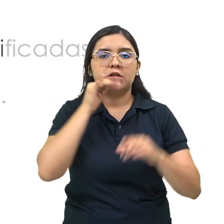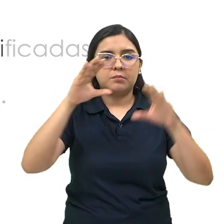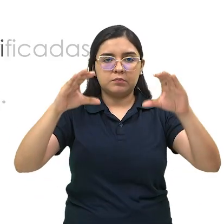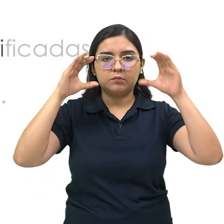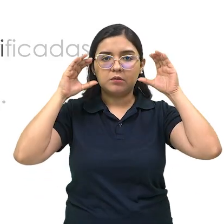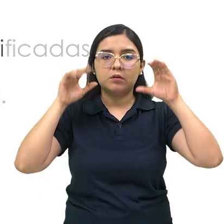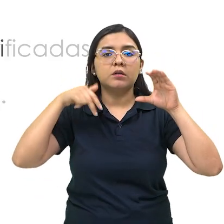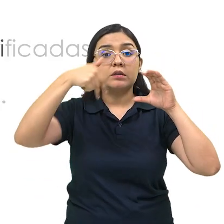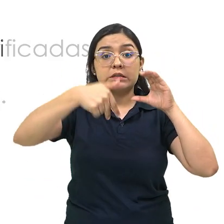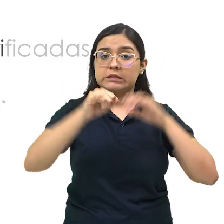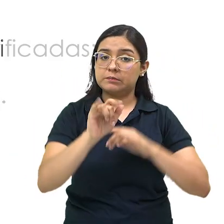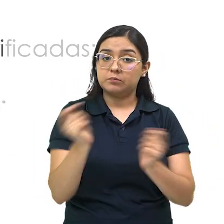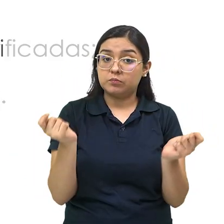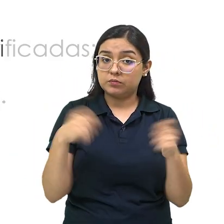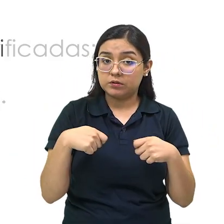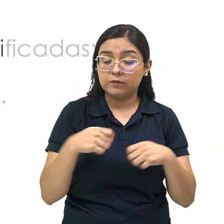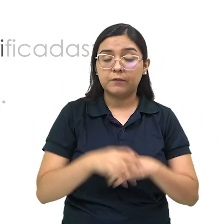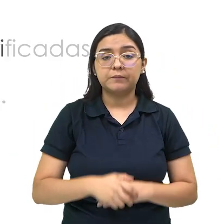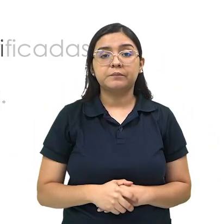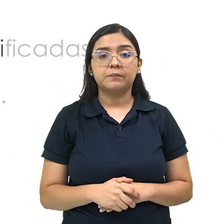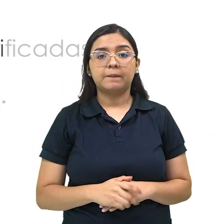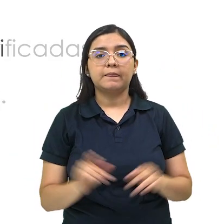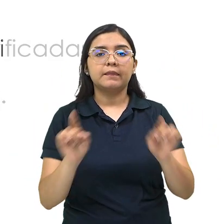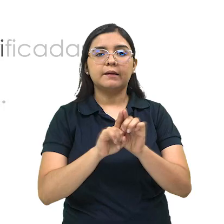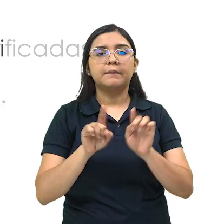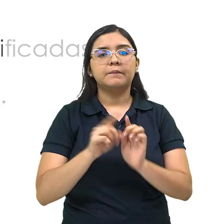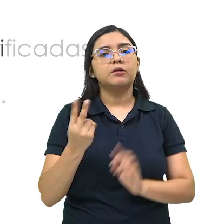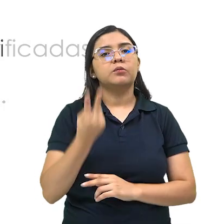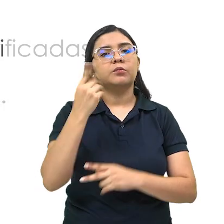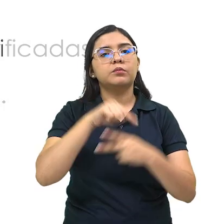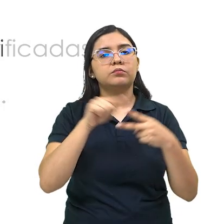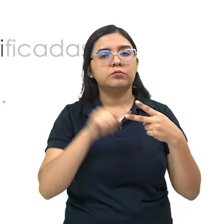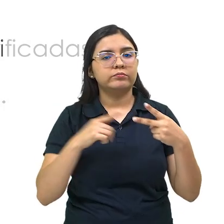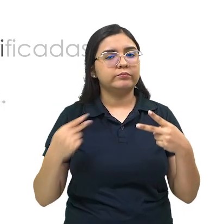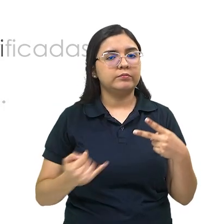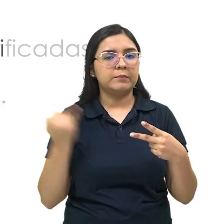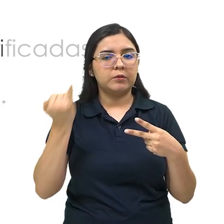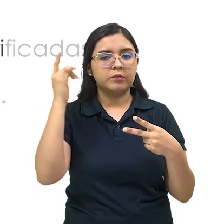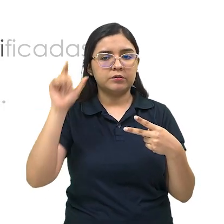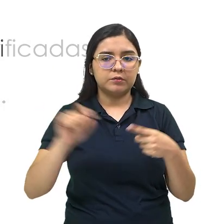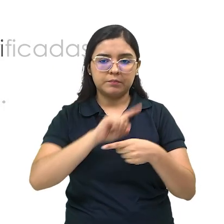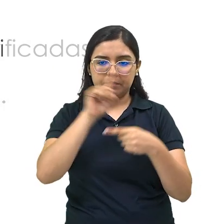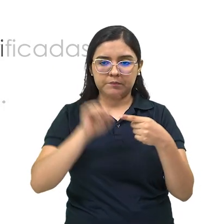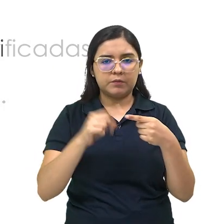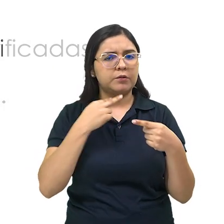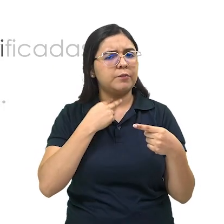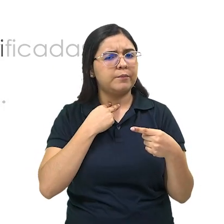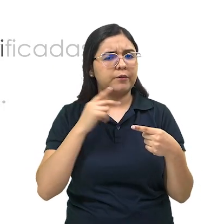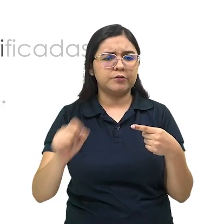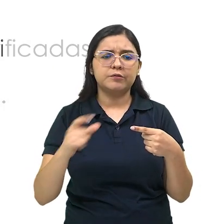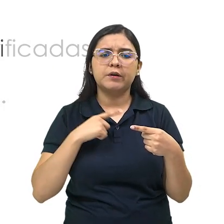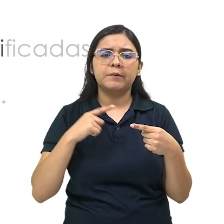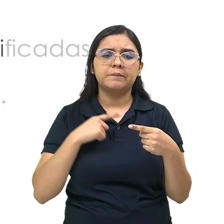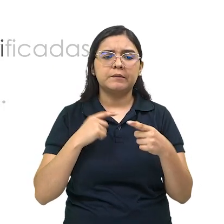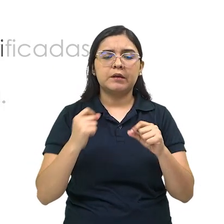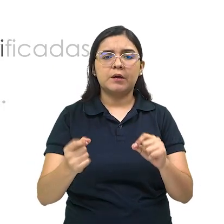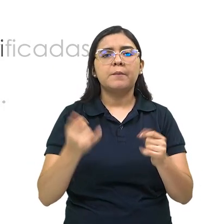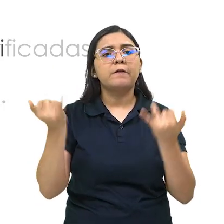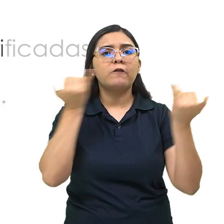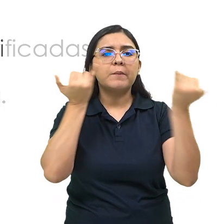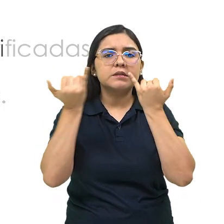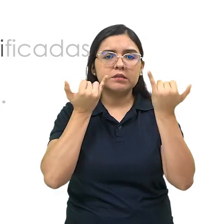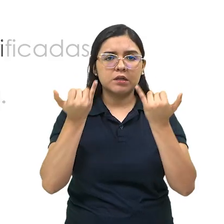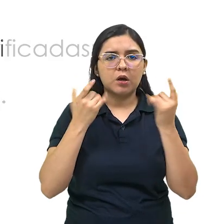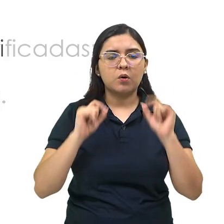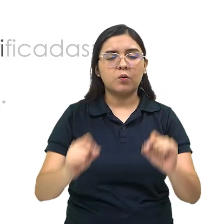aumentada, se possível. E duas coisas muito importantes, tá? Primeiro, a gente não pode distribuir uma notícia, uma